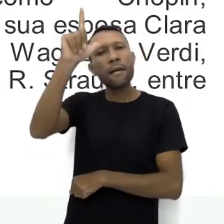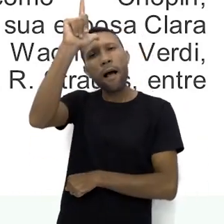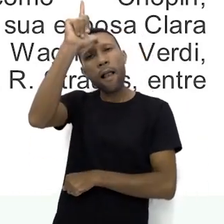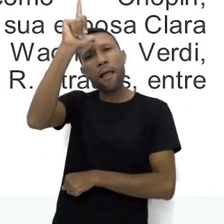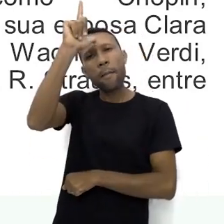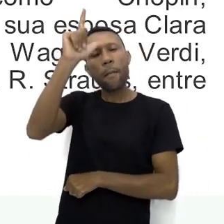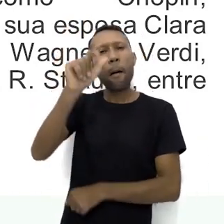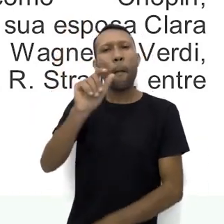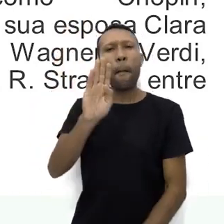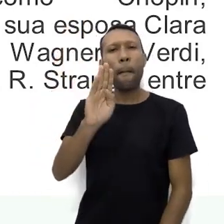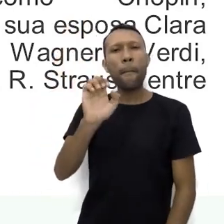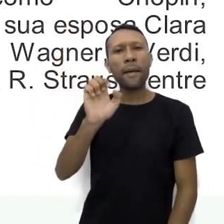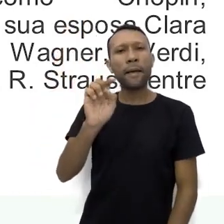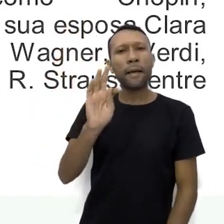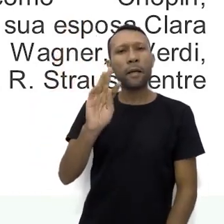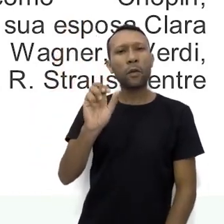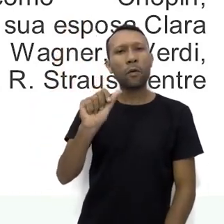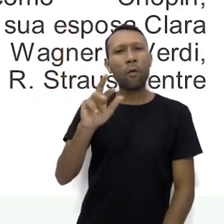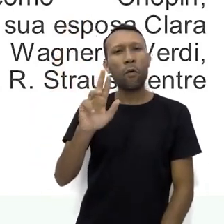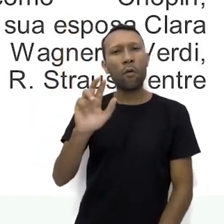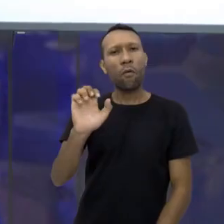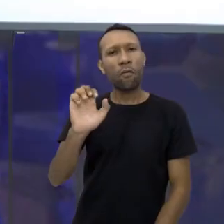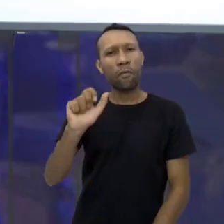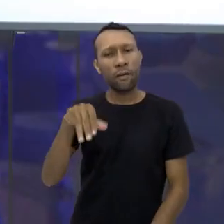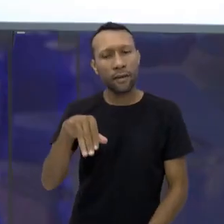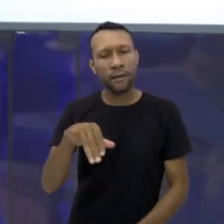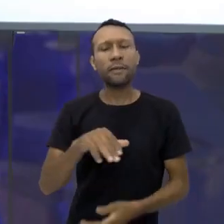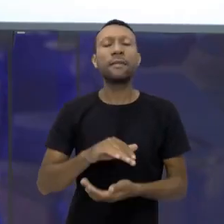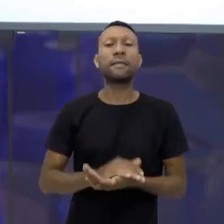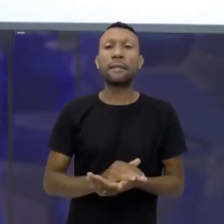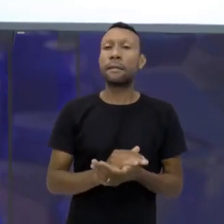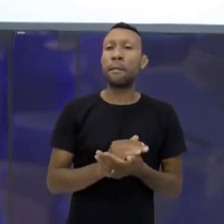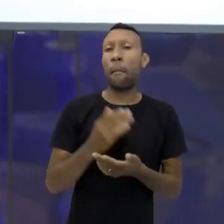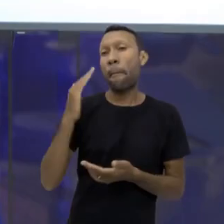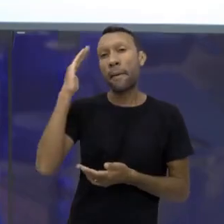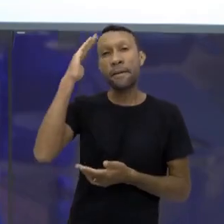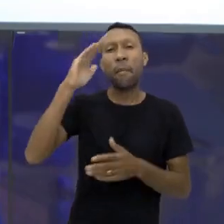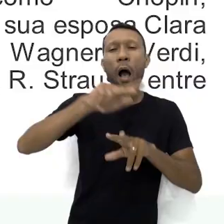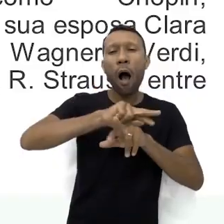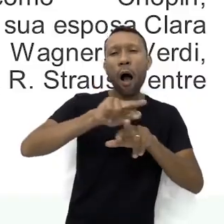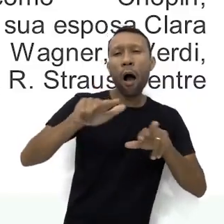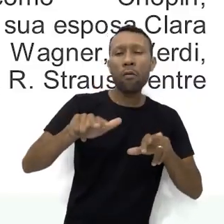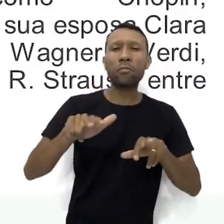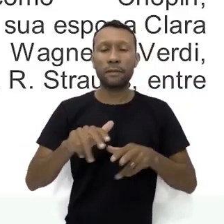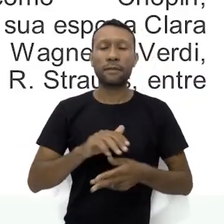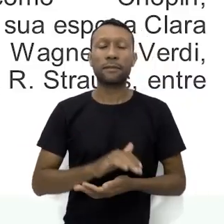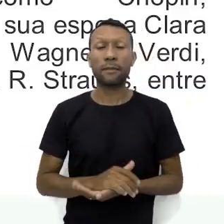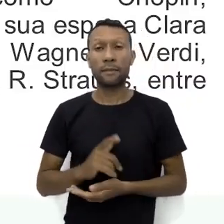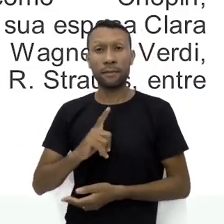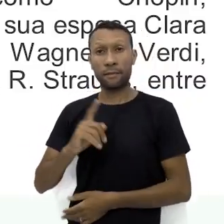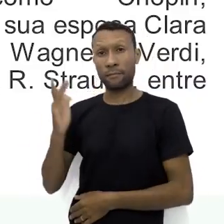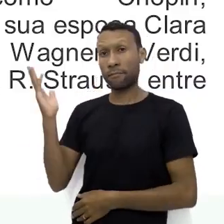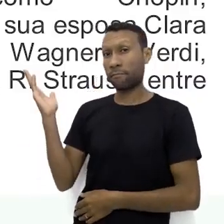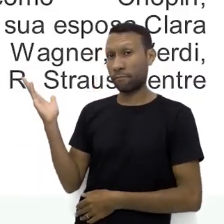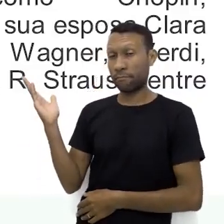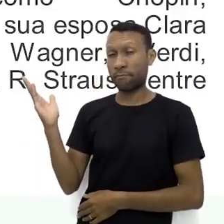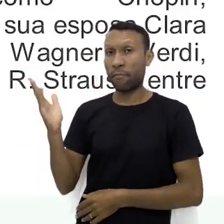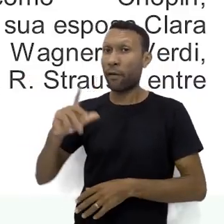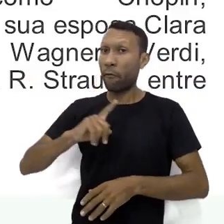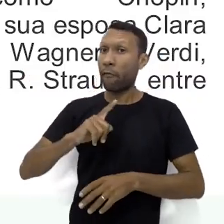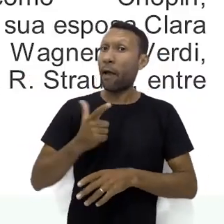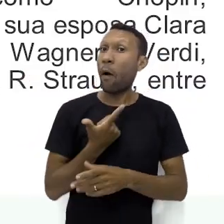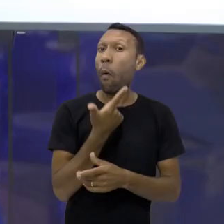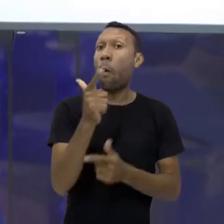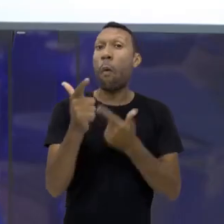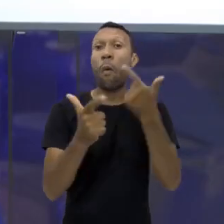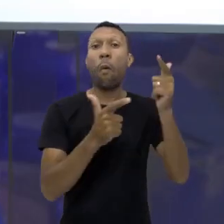a Sinfonia número 3 e passa por nomes, né, um dos principais é Chopin e podemos encontrar